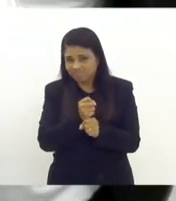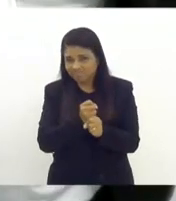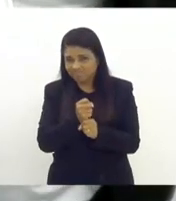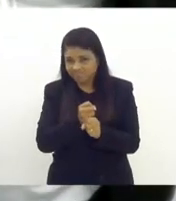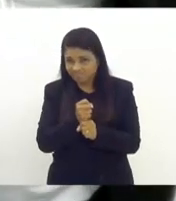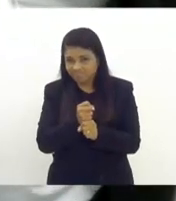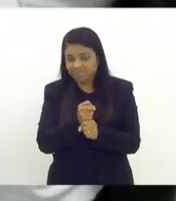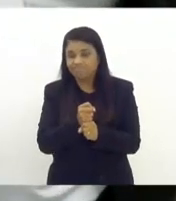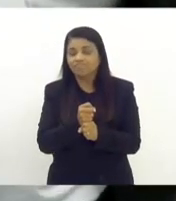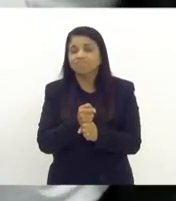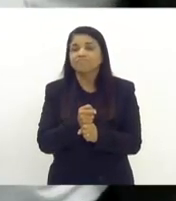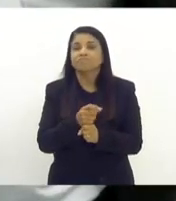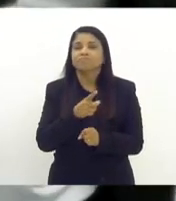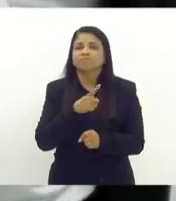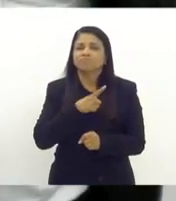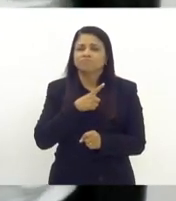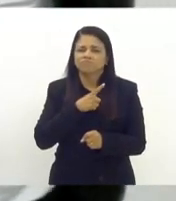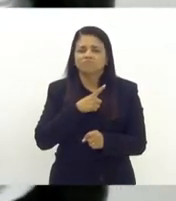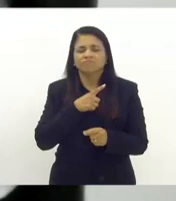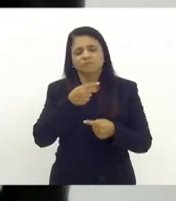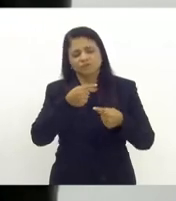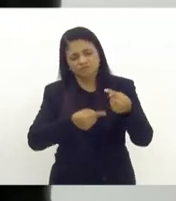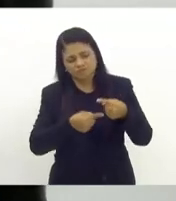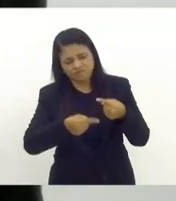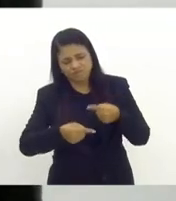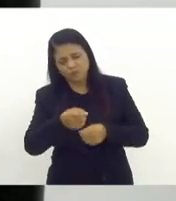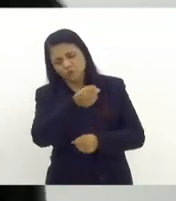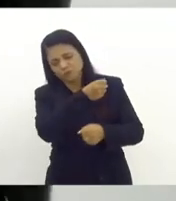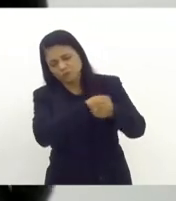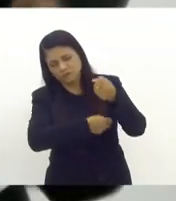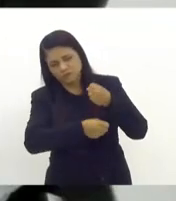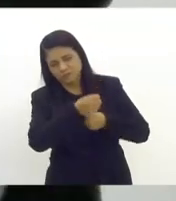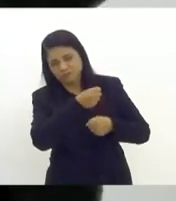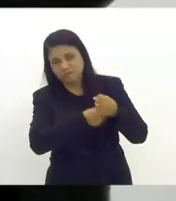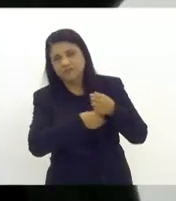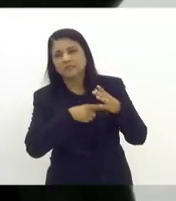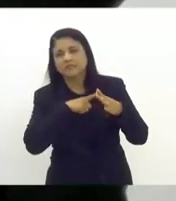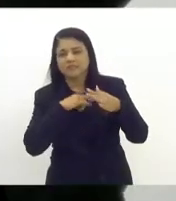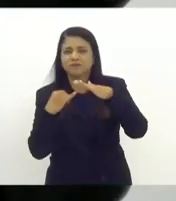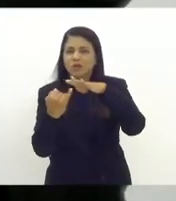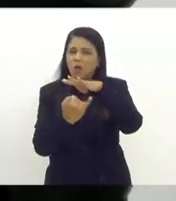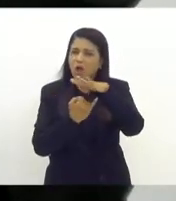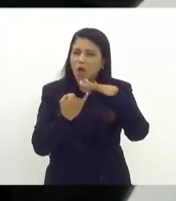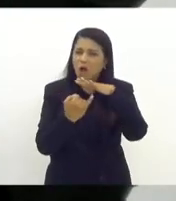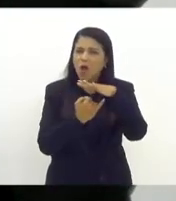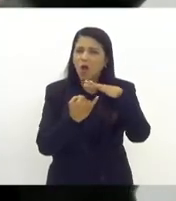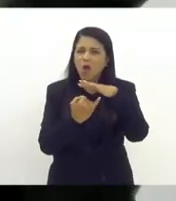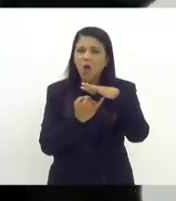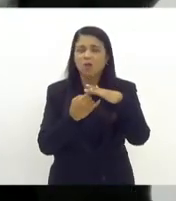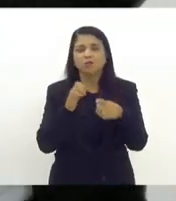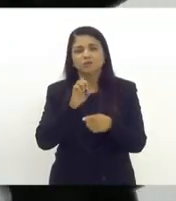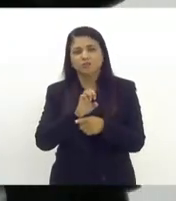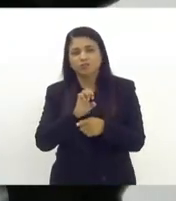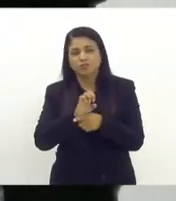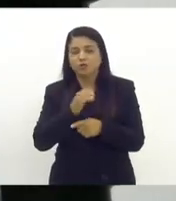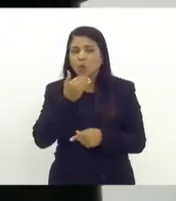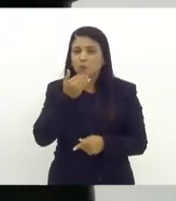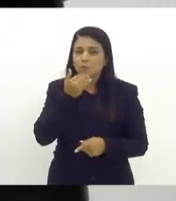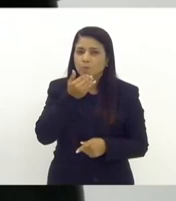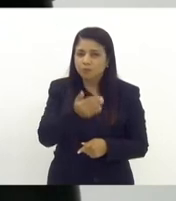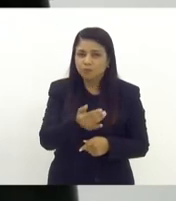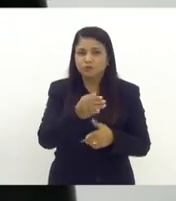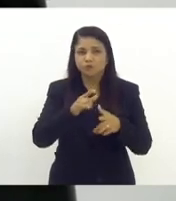ter sido discutido milhões de vezes a gente ainda teve órgãos estaduais pedindo